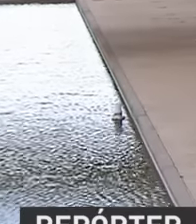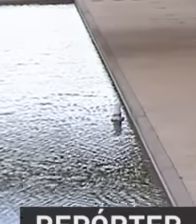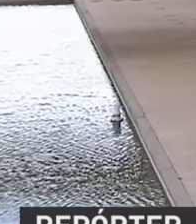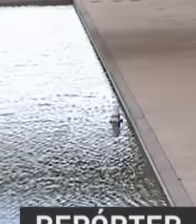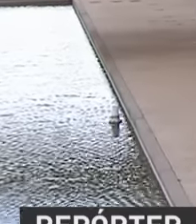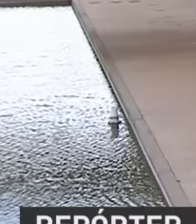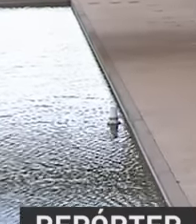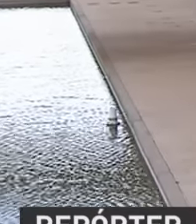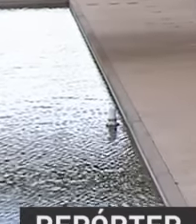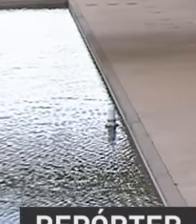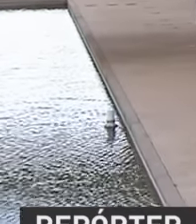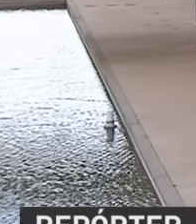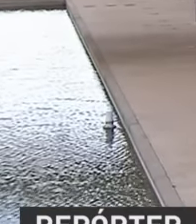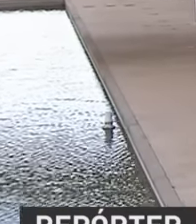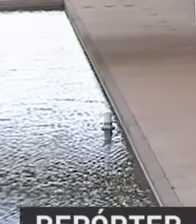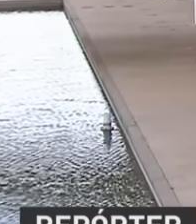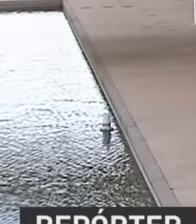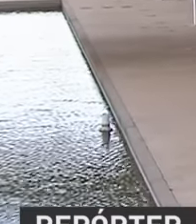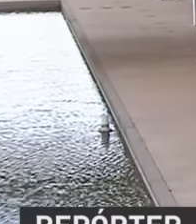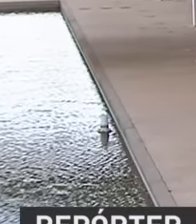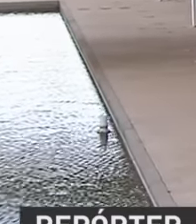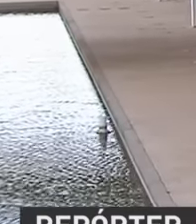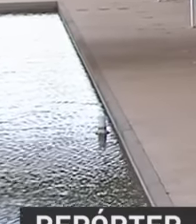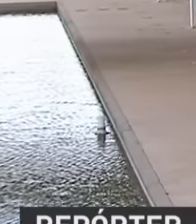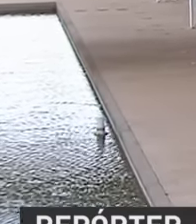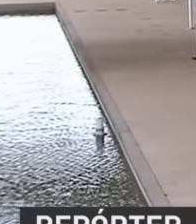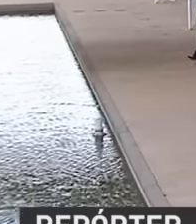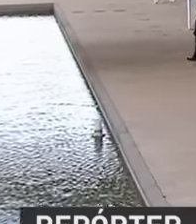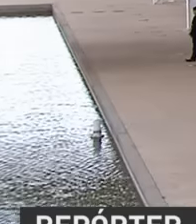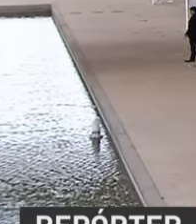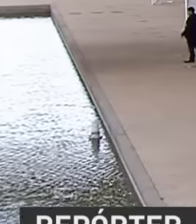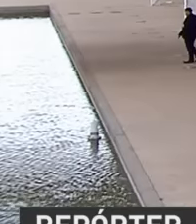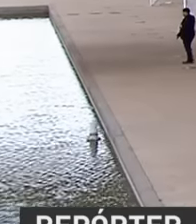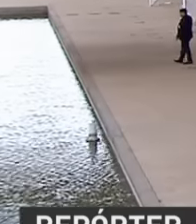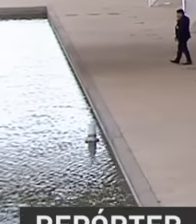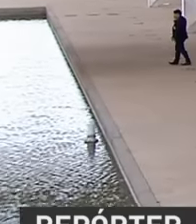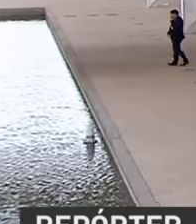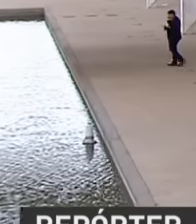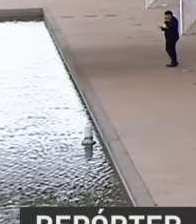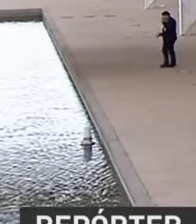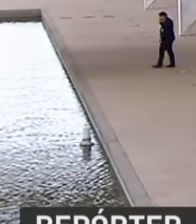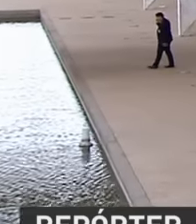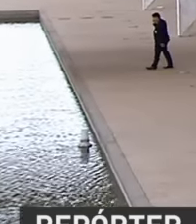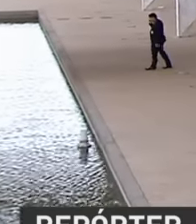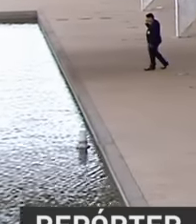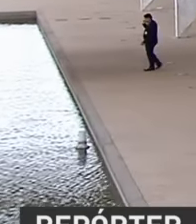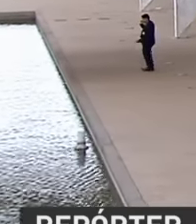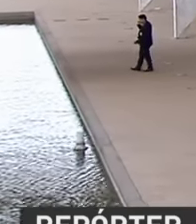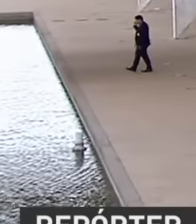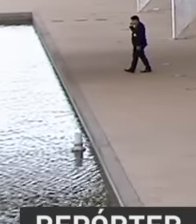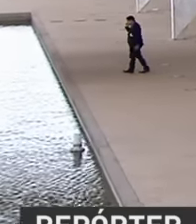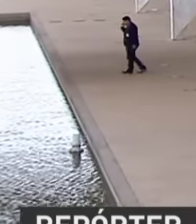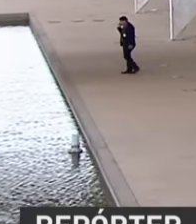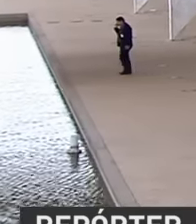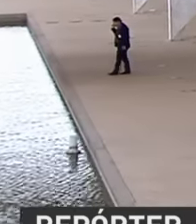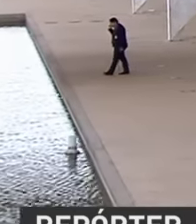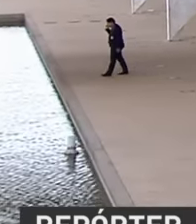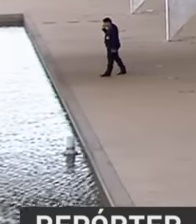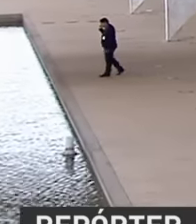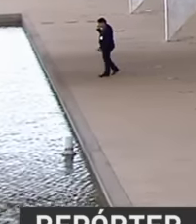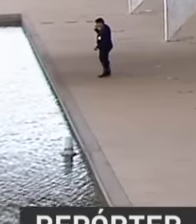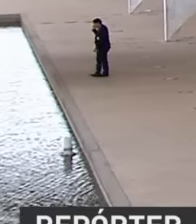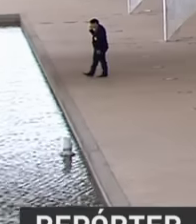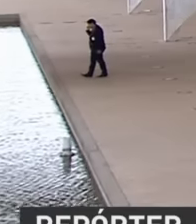país de cerca de 3 milhões de habitantes que fica na Ásia, faz fronteira com a Turquia, ele deve ficar no Brasil até o próximo dia